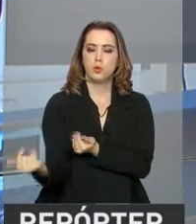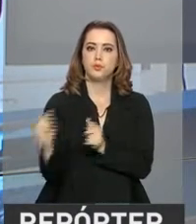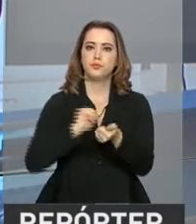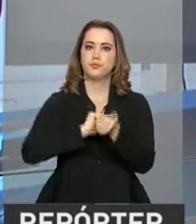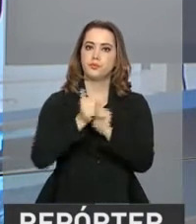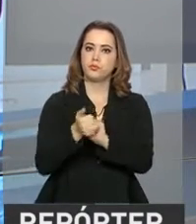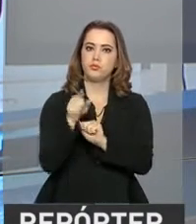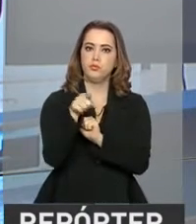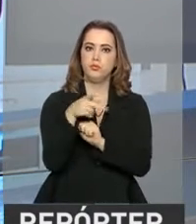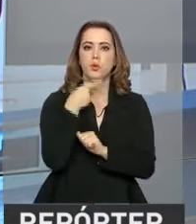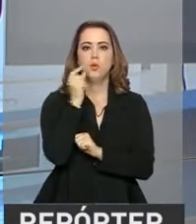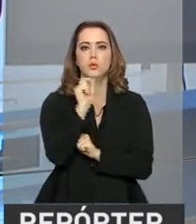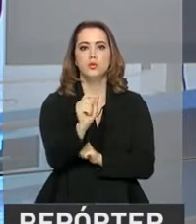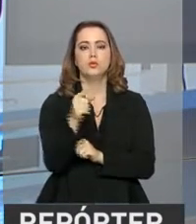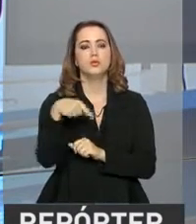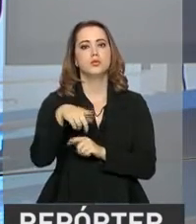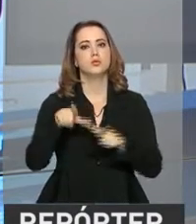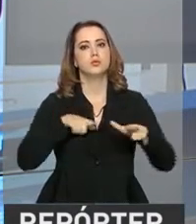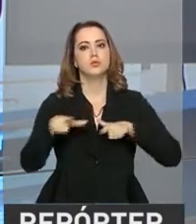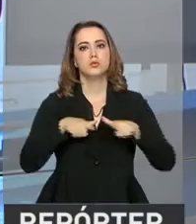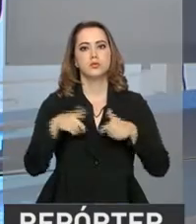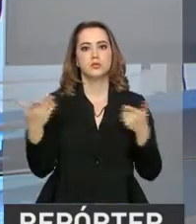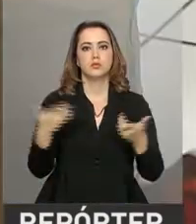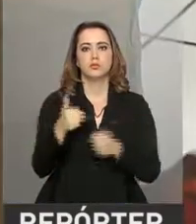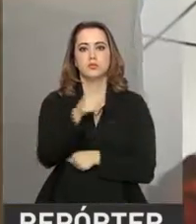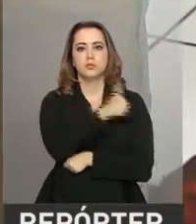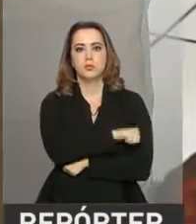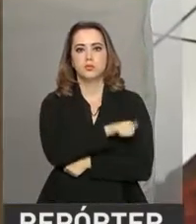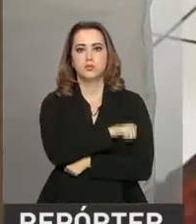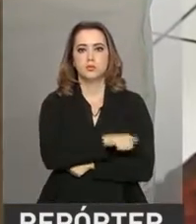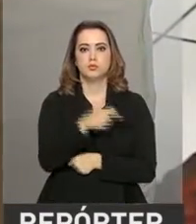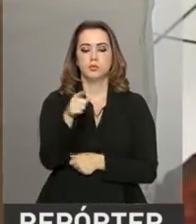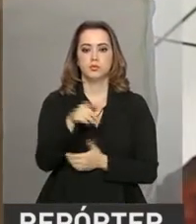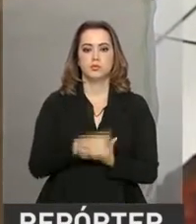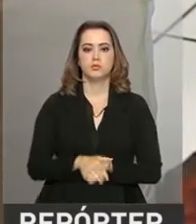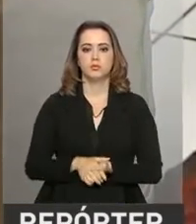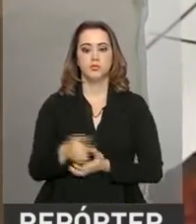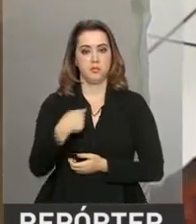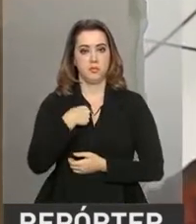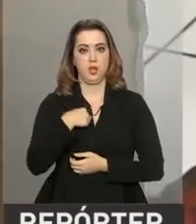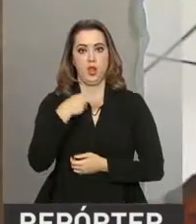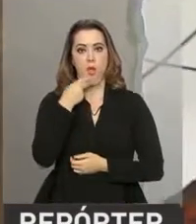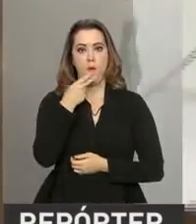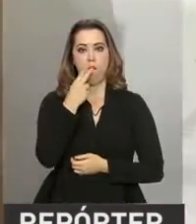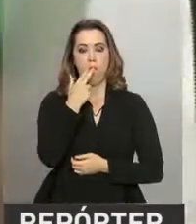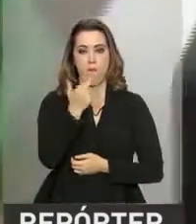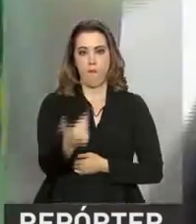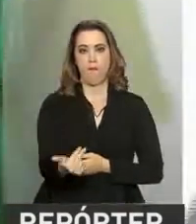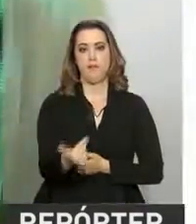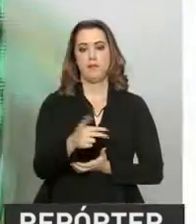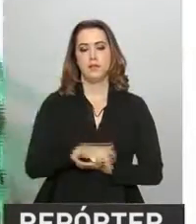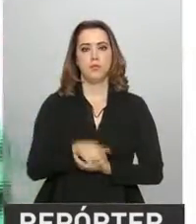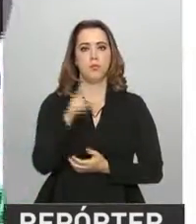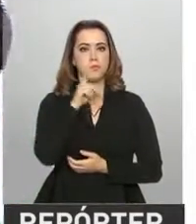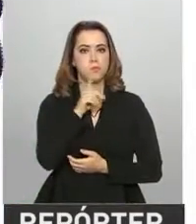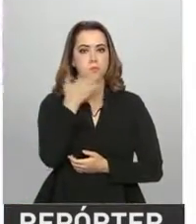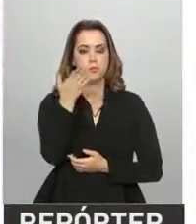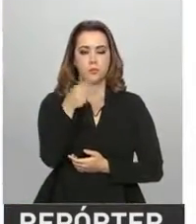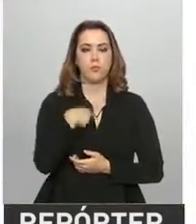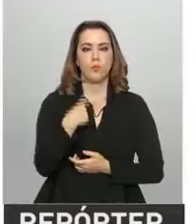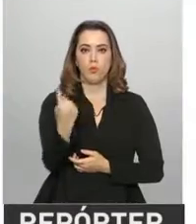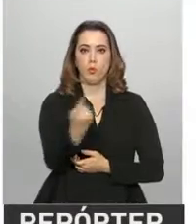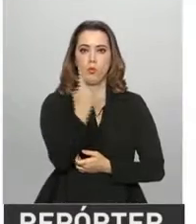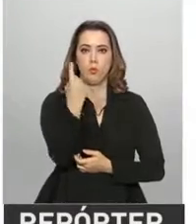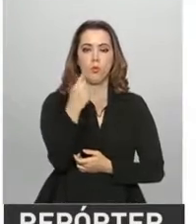do Trabalho falou sobre o programa no Rio de Janeiro. Eu falo inglês, diz a frase no crachá. Juan Ricardo é um